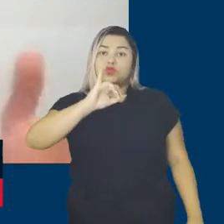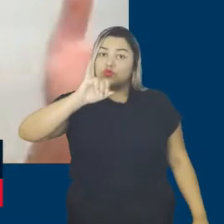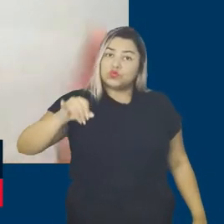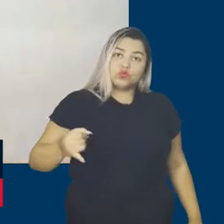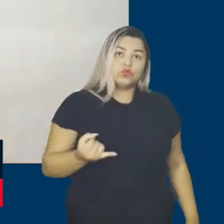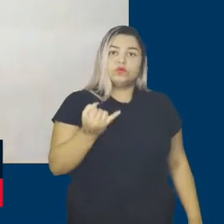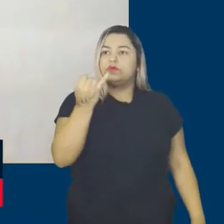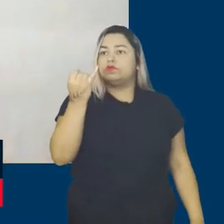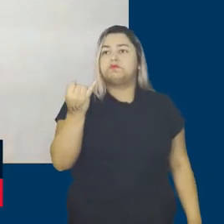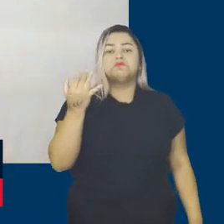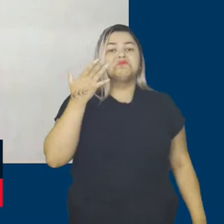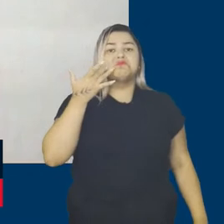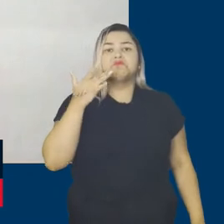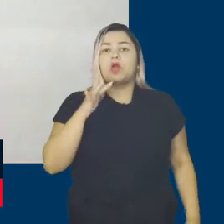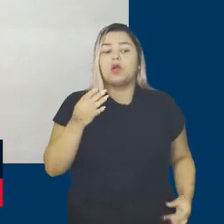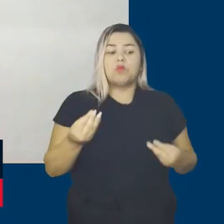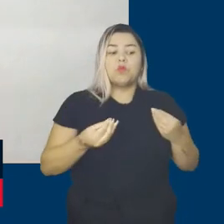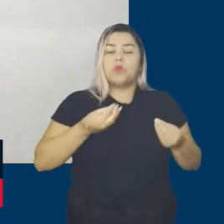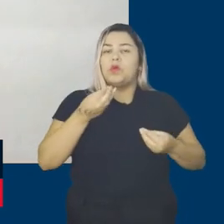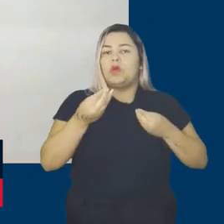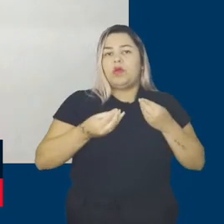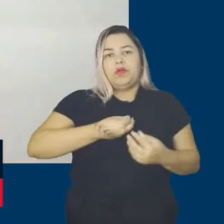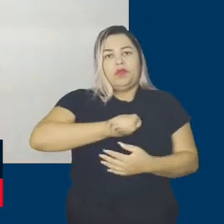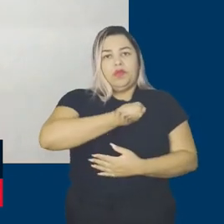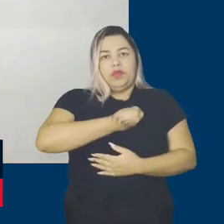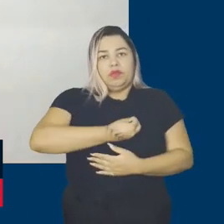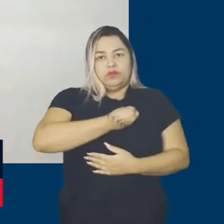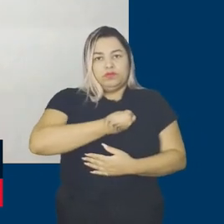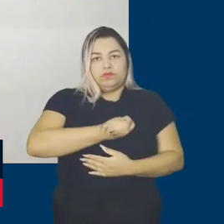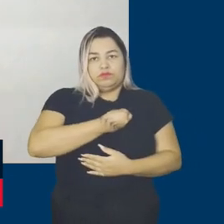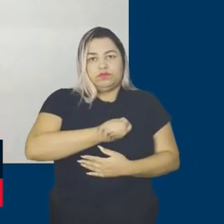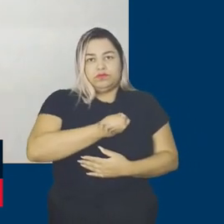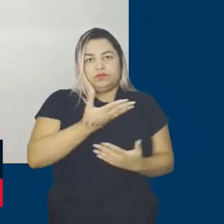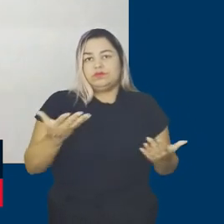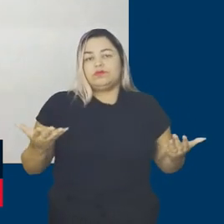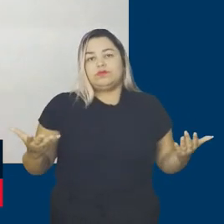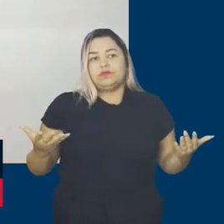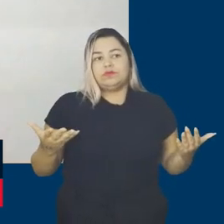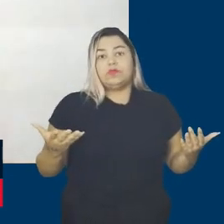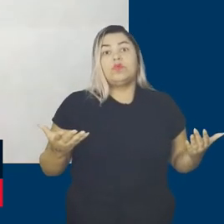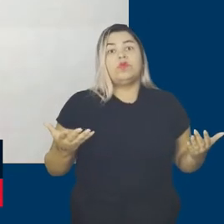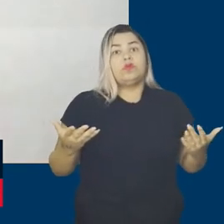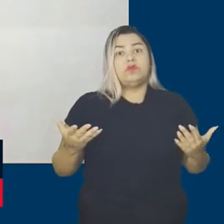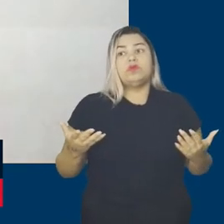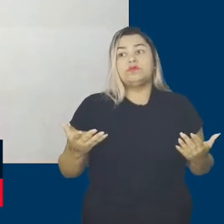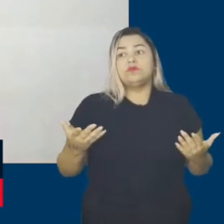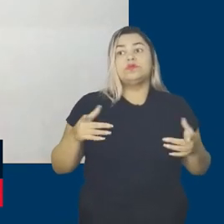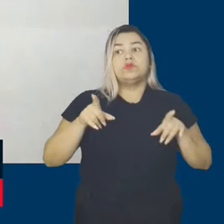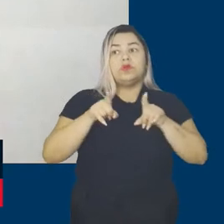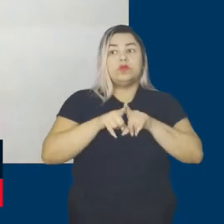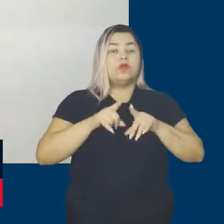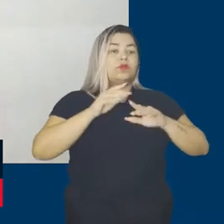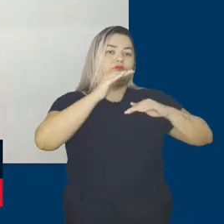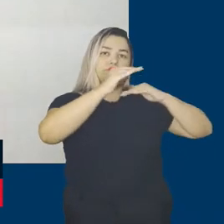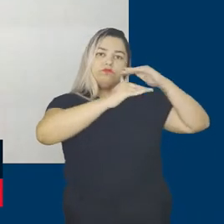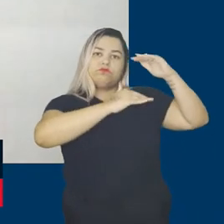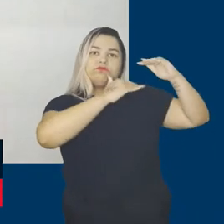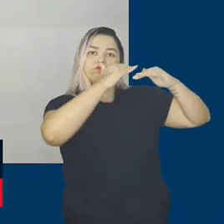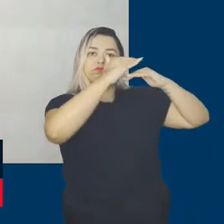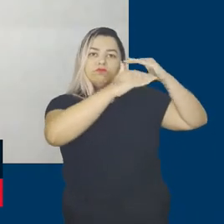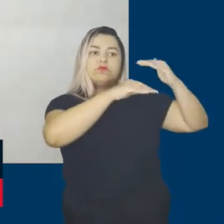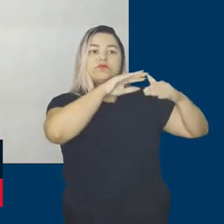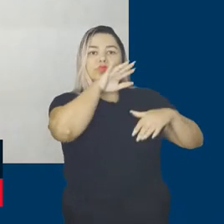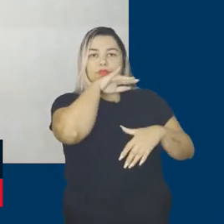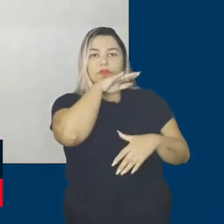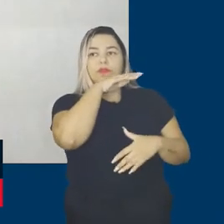ele nem sabe como o Brasil conseguiu sobreviver nessa situação, porque ele é uma pena de morte ao desenvolvimento. Olha